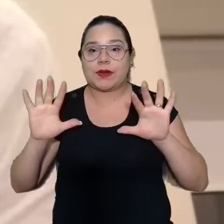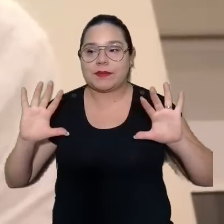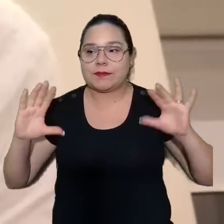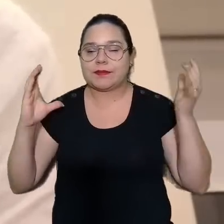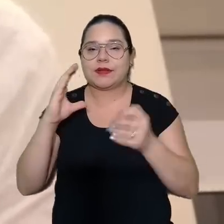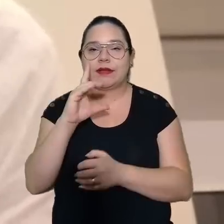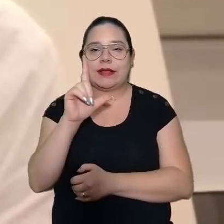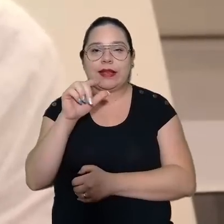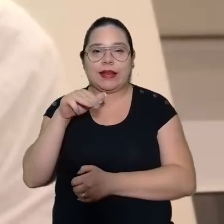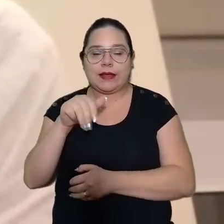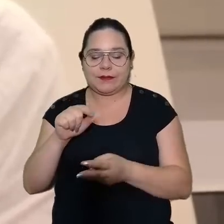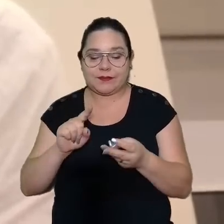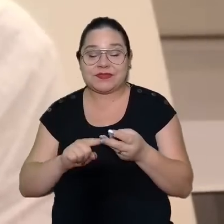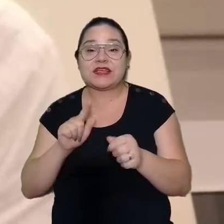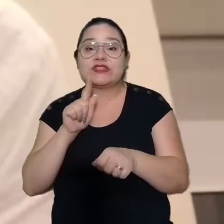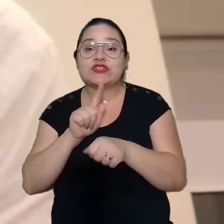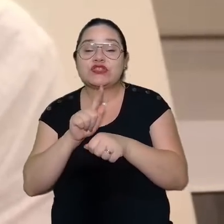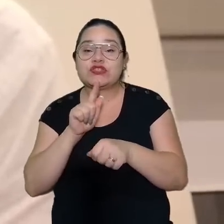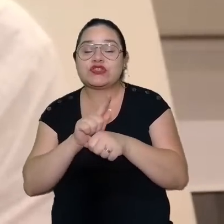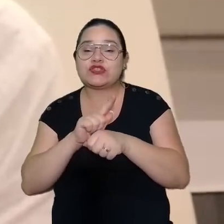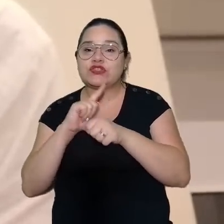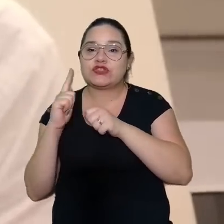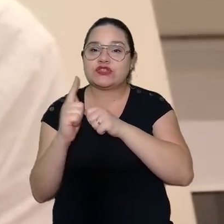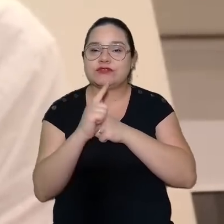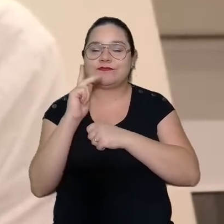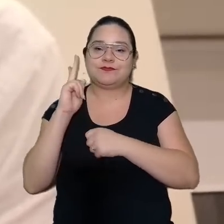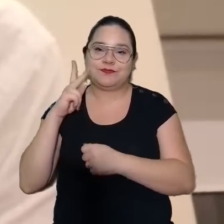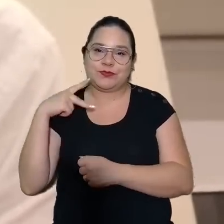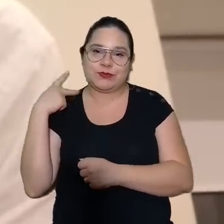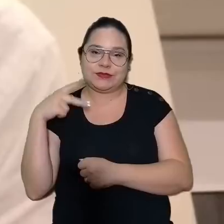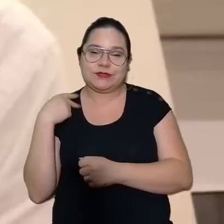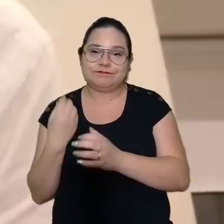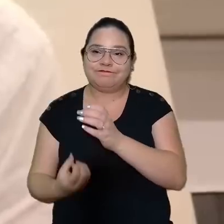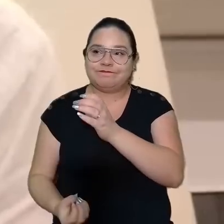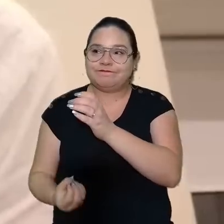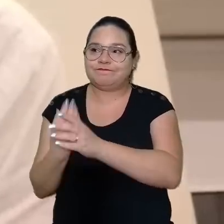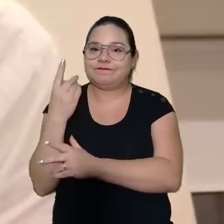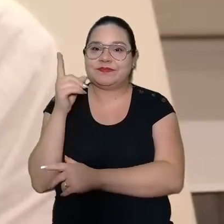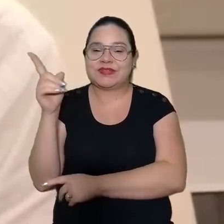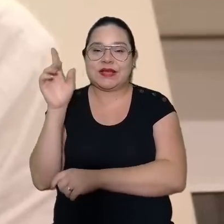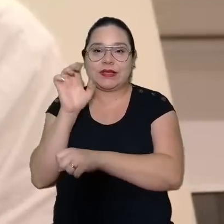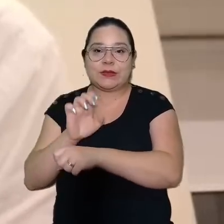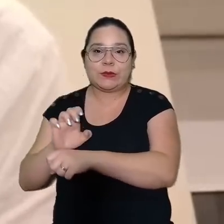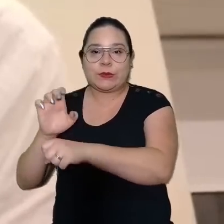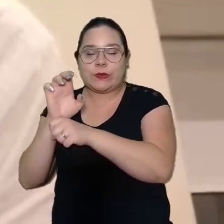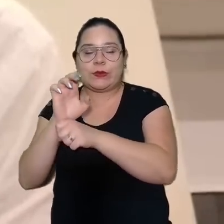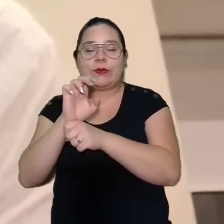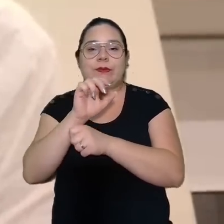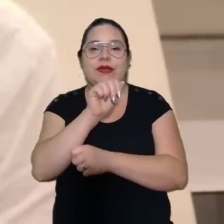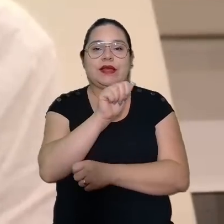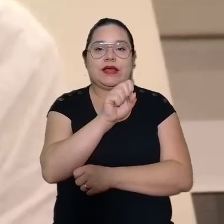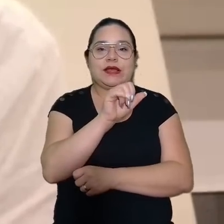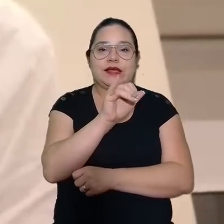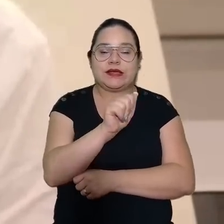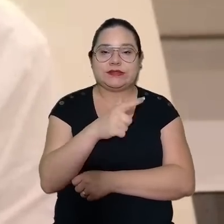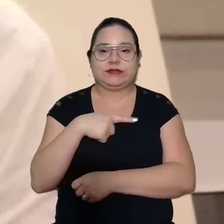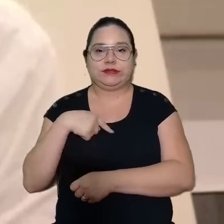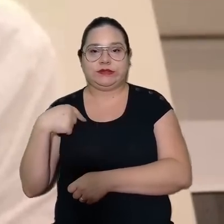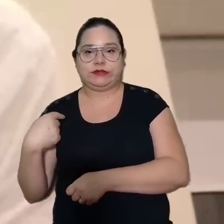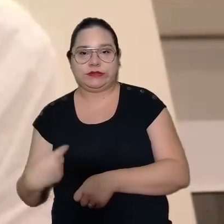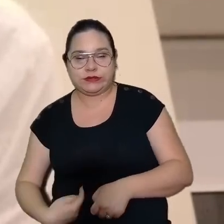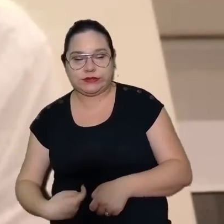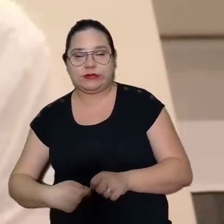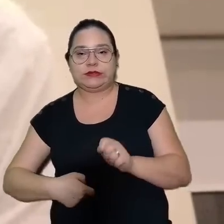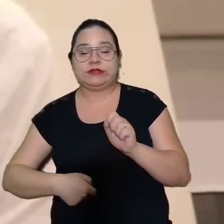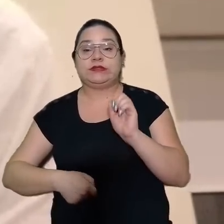questões geopolíticas reaparecendo na Europa e na Ásia, na China, e também uma recessão global com inflação